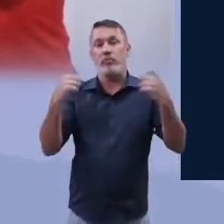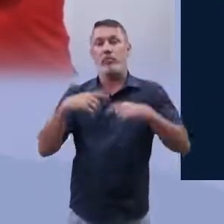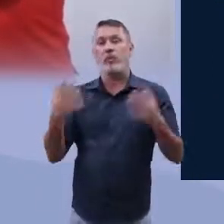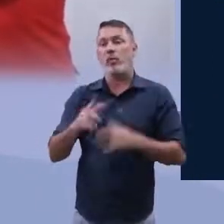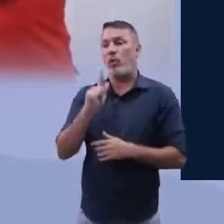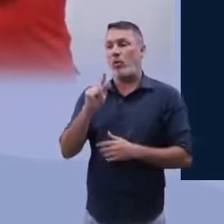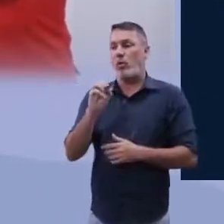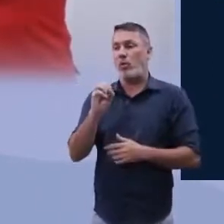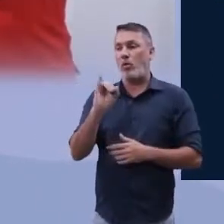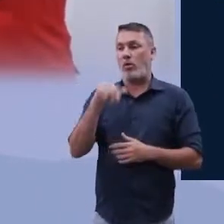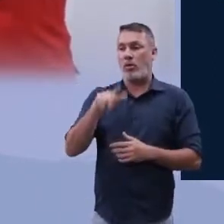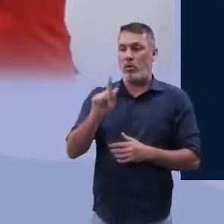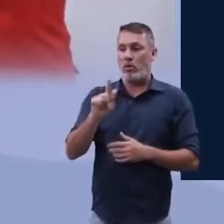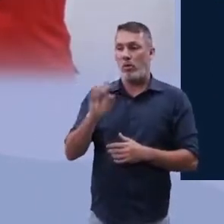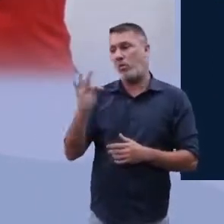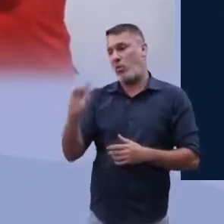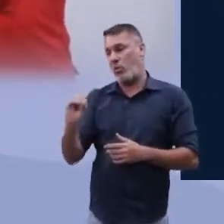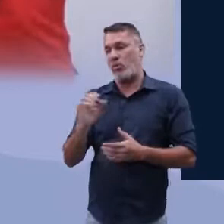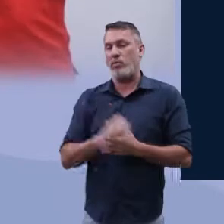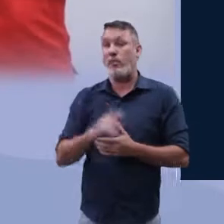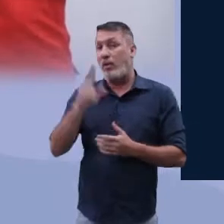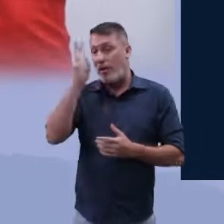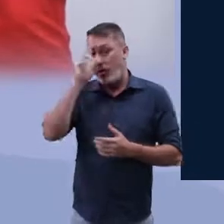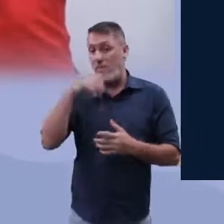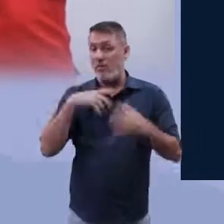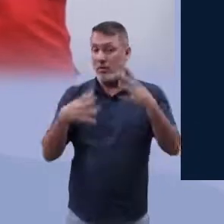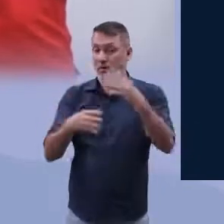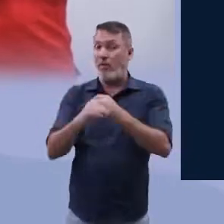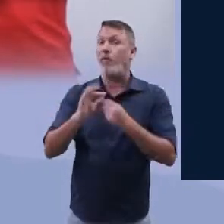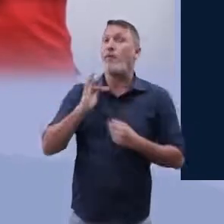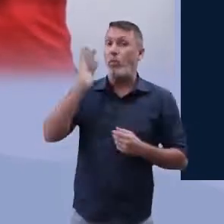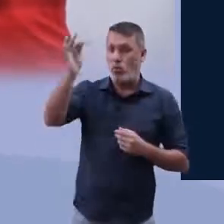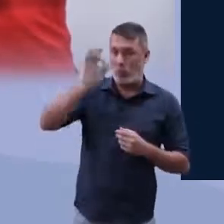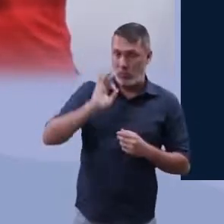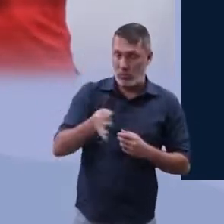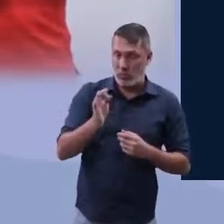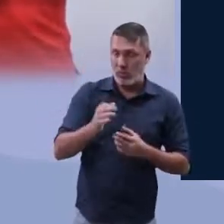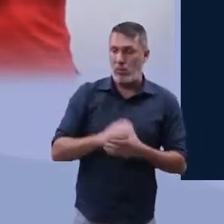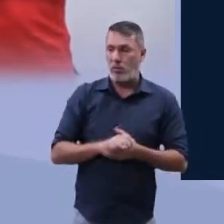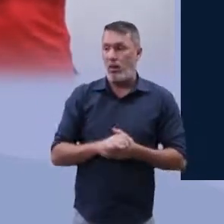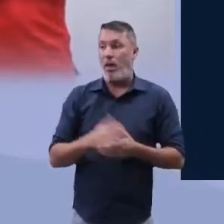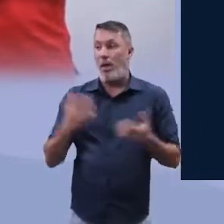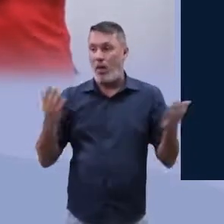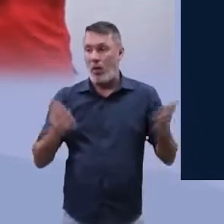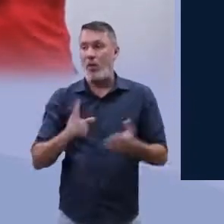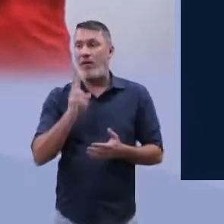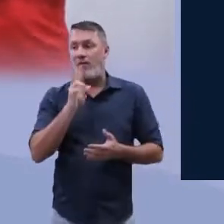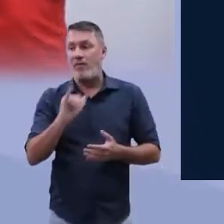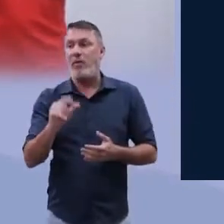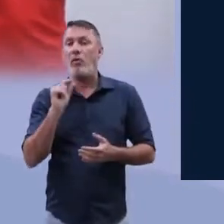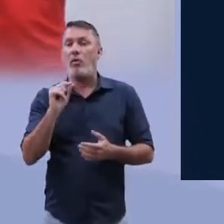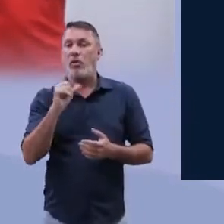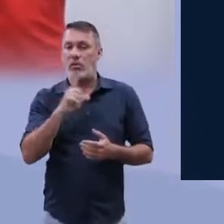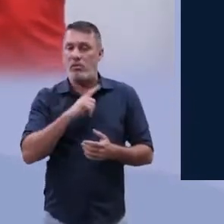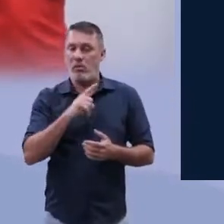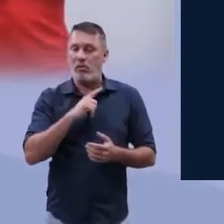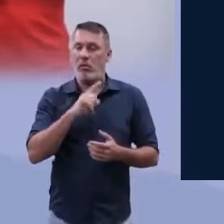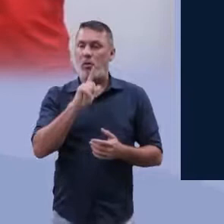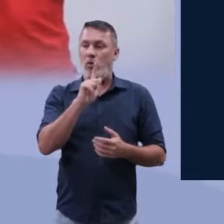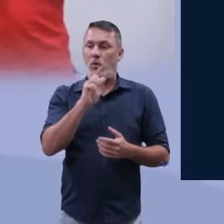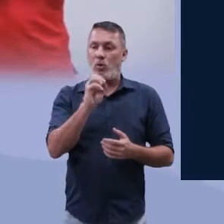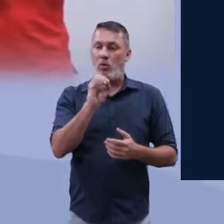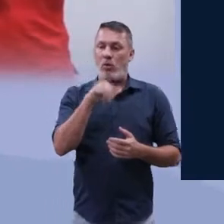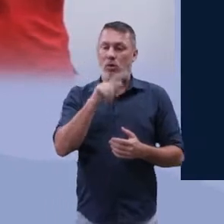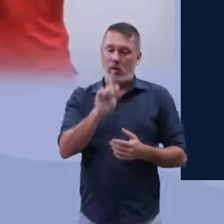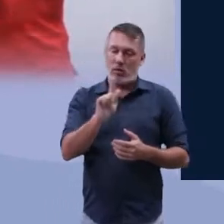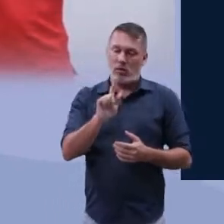E nós vamos para o going to. Ó, lembra que eu falei de futuro, hein? Nós vamos falar de will, de going